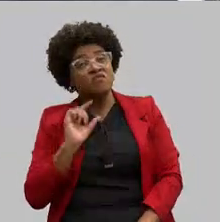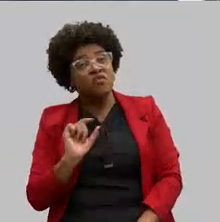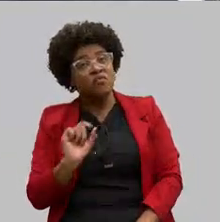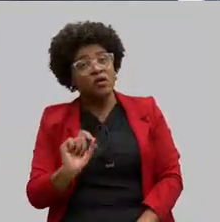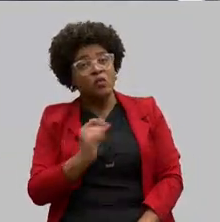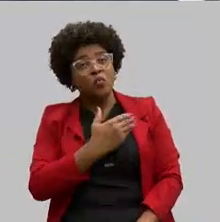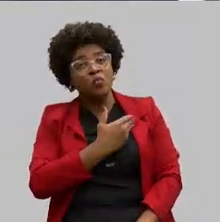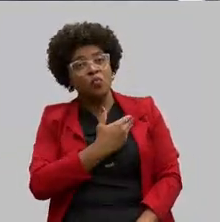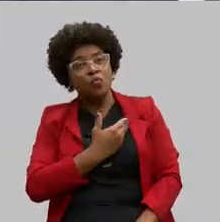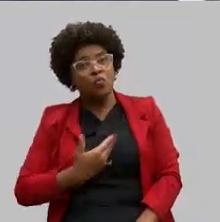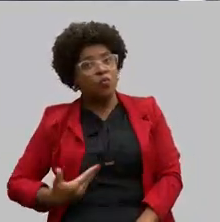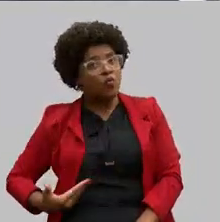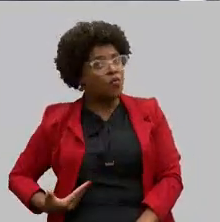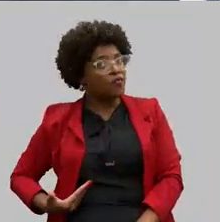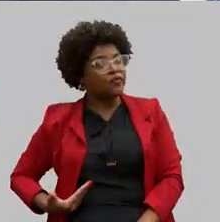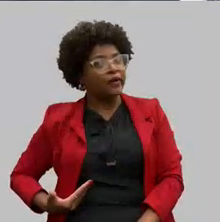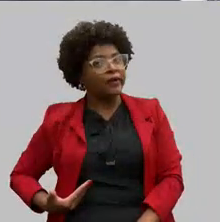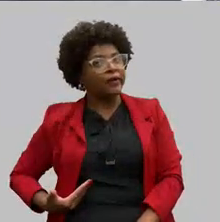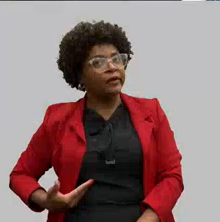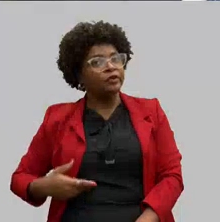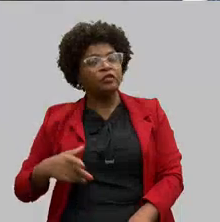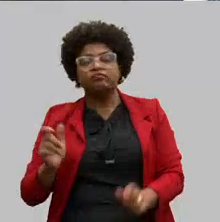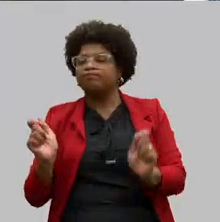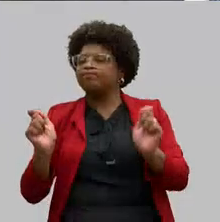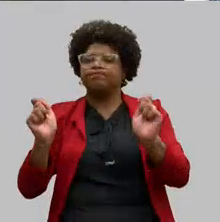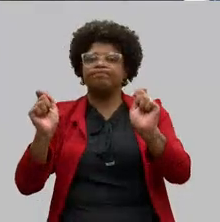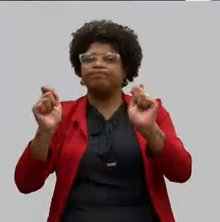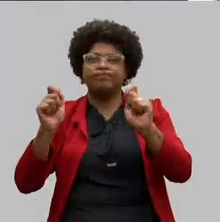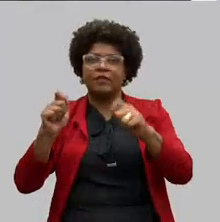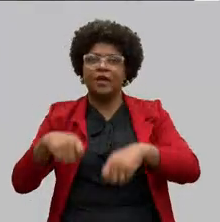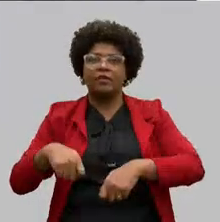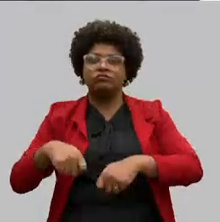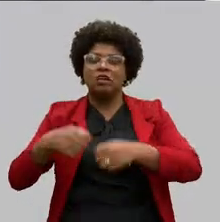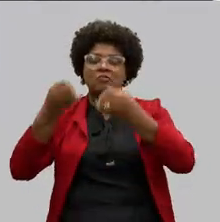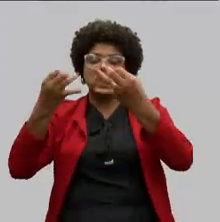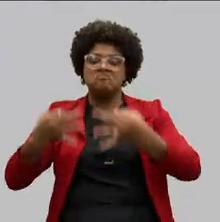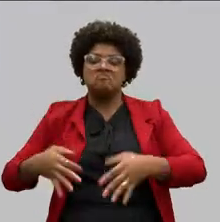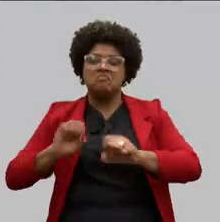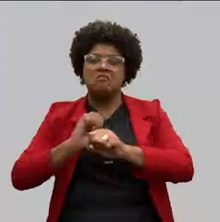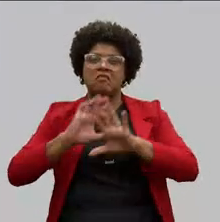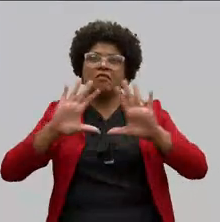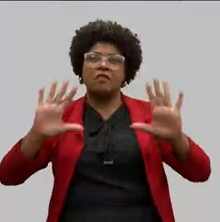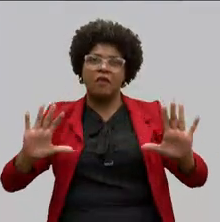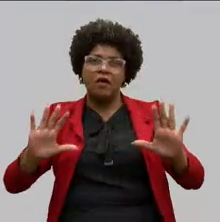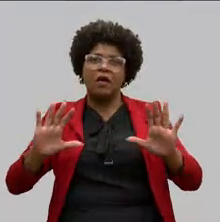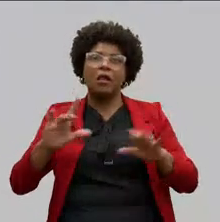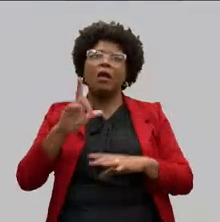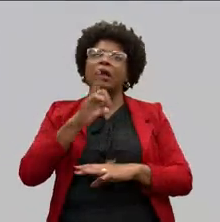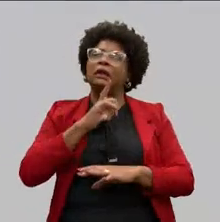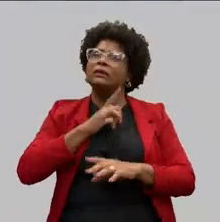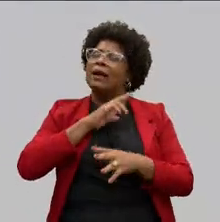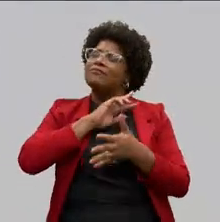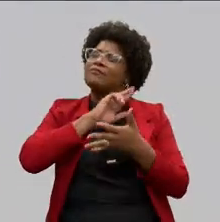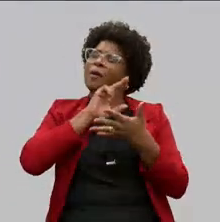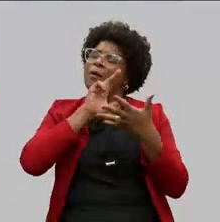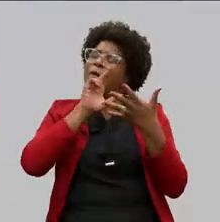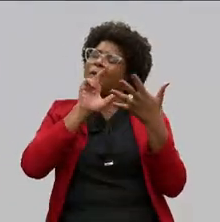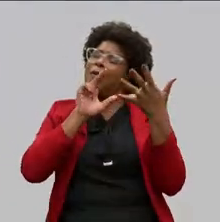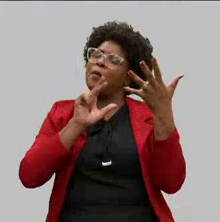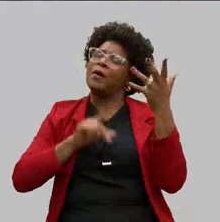governo foi insuficiente nas nos seus esclarecimentos e nós estamos com muitas dúvidas